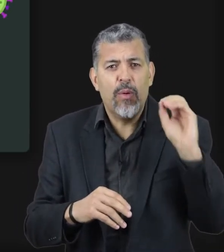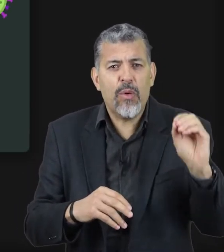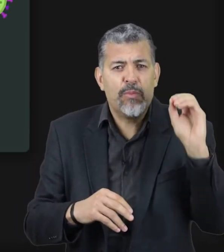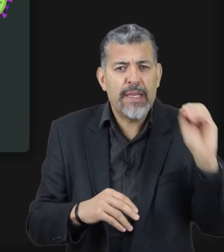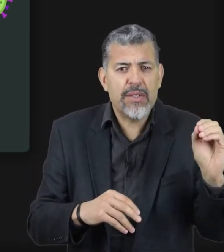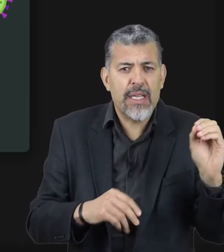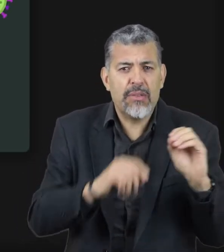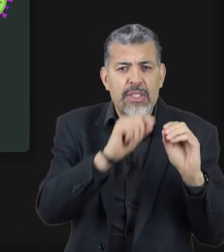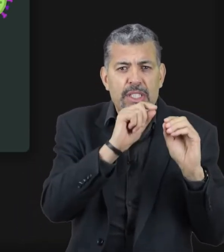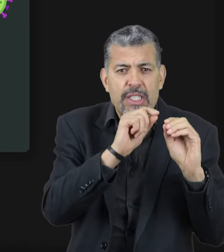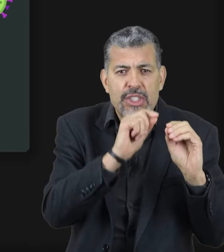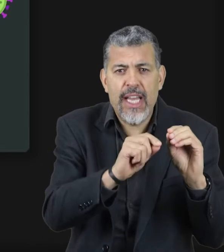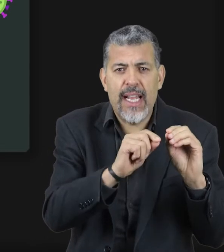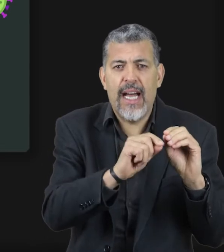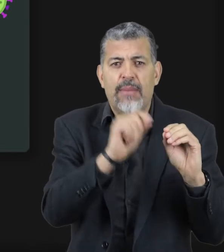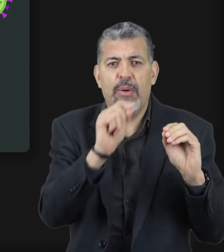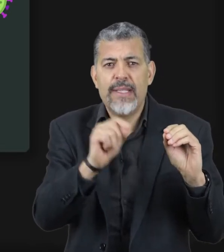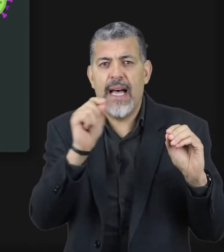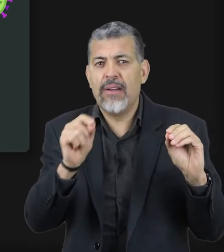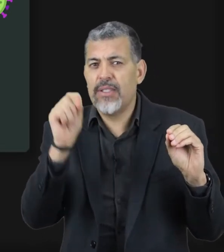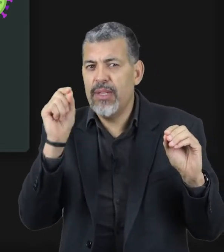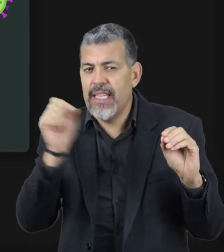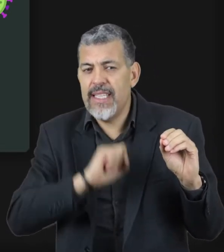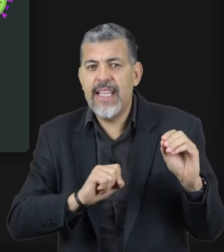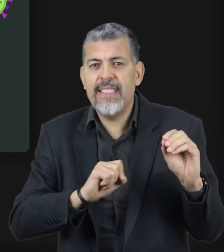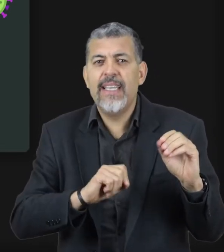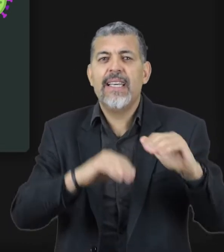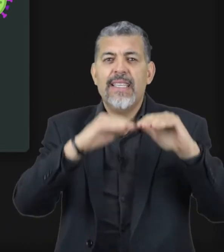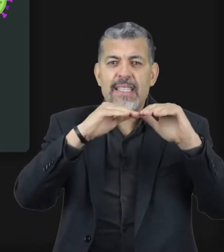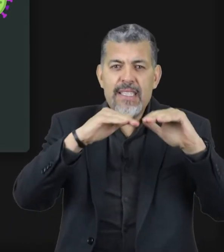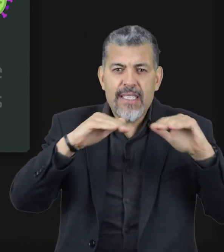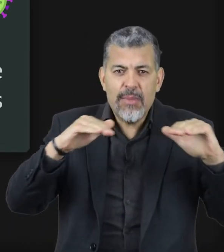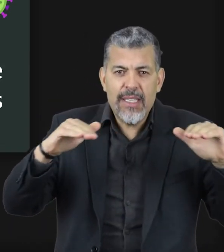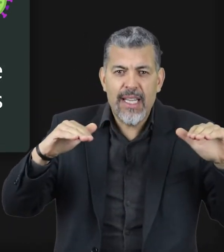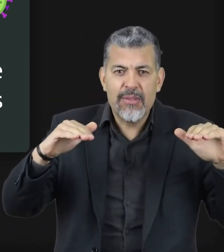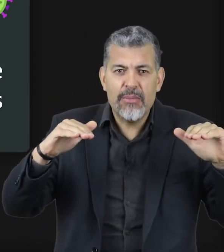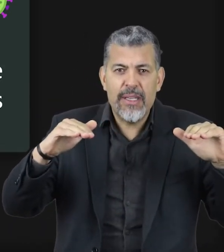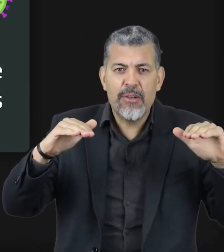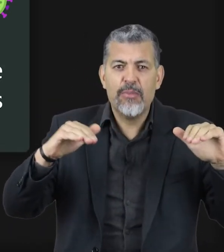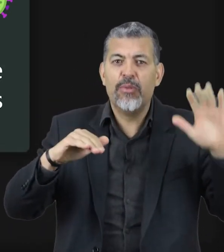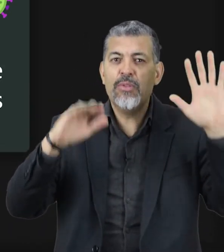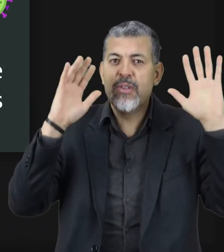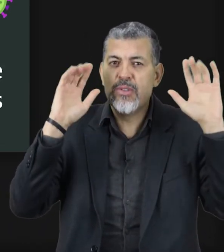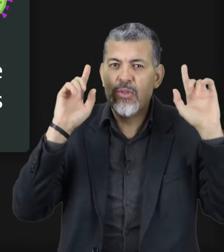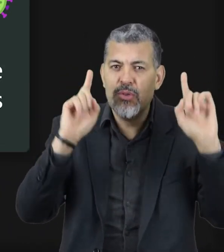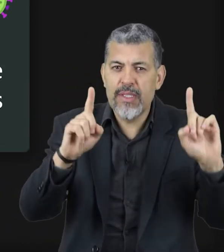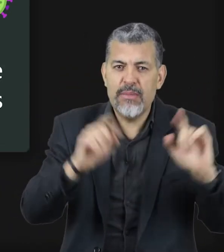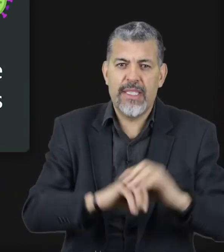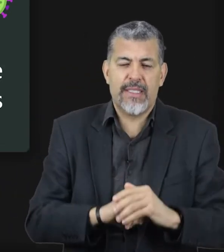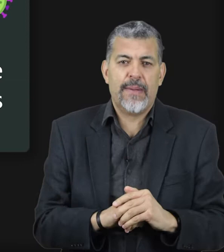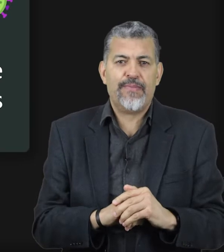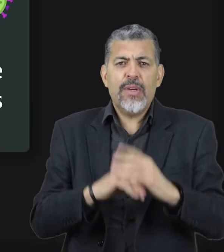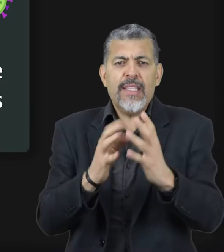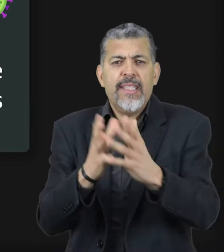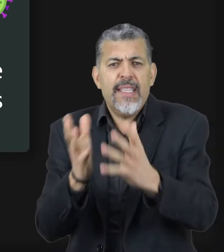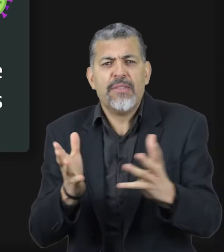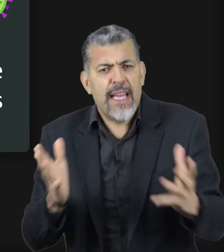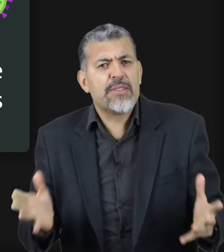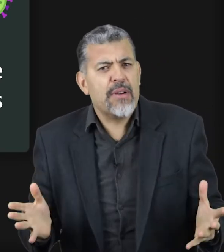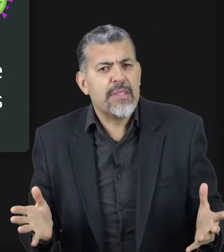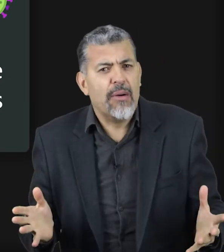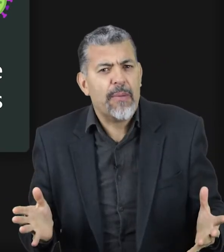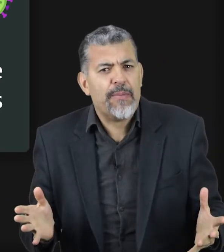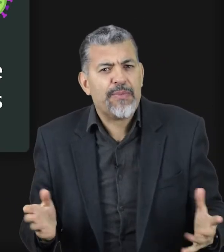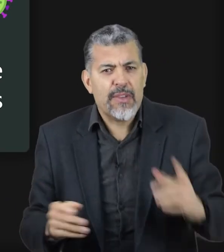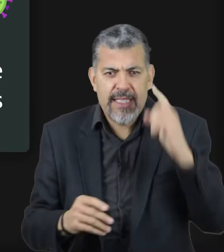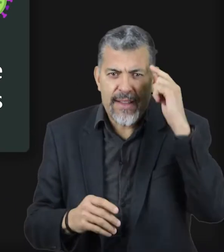doença ocupacional que gera, após a alta do INSS, estabilidade no emprego por 12 meses. O que seria o